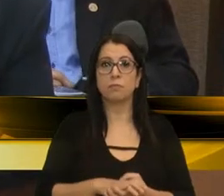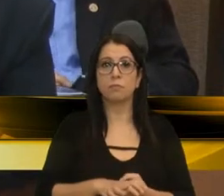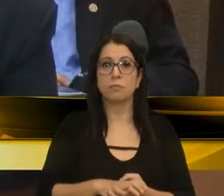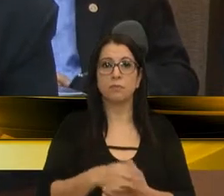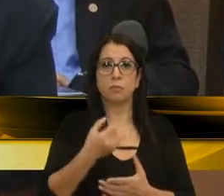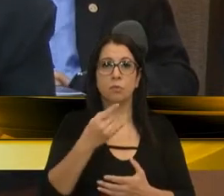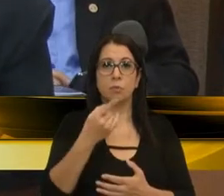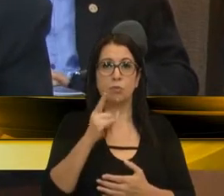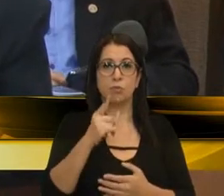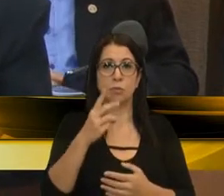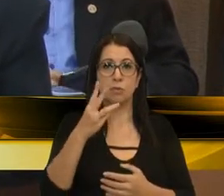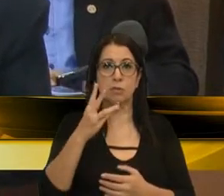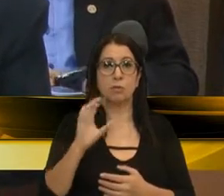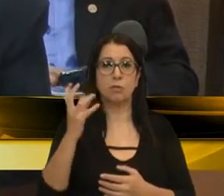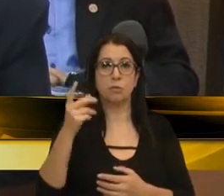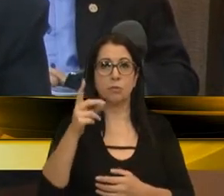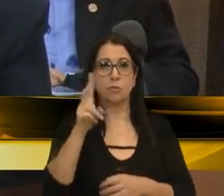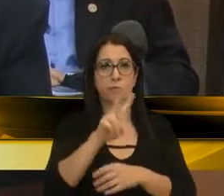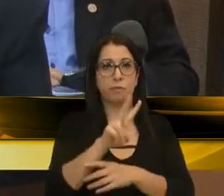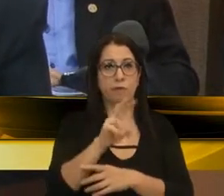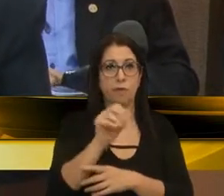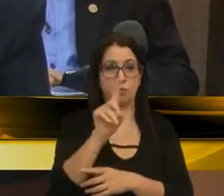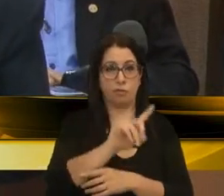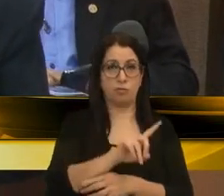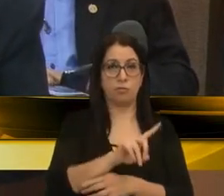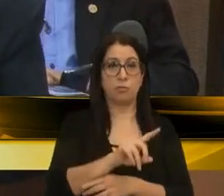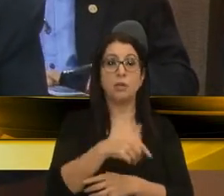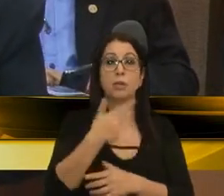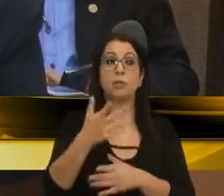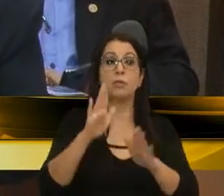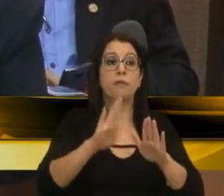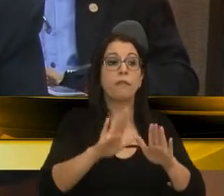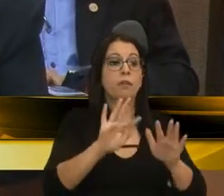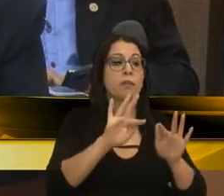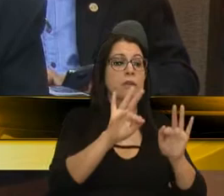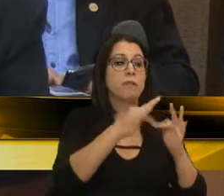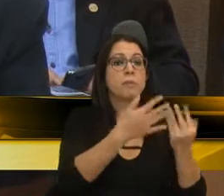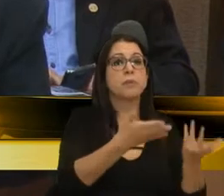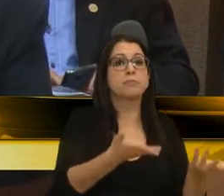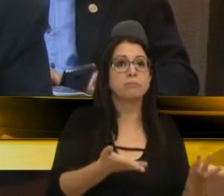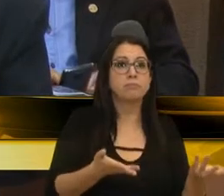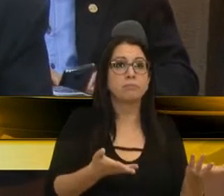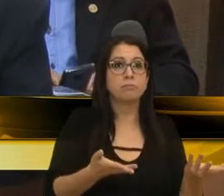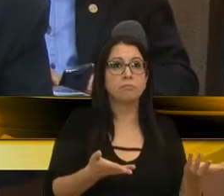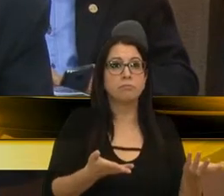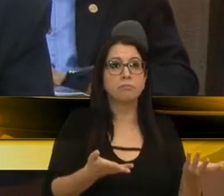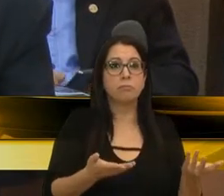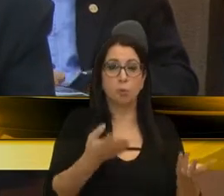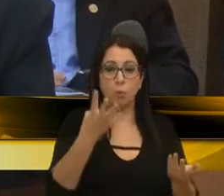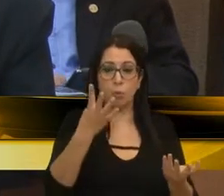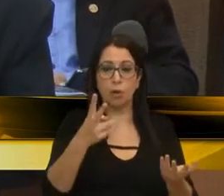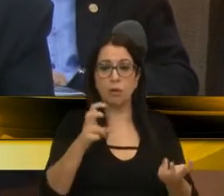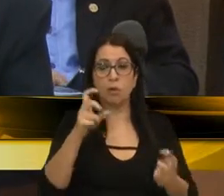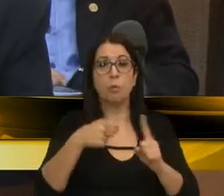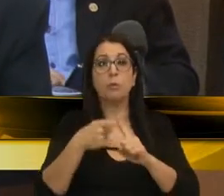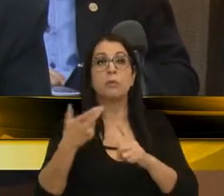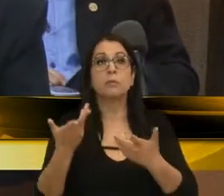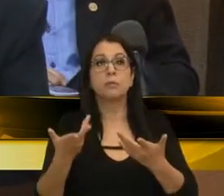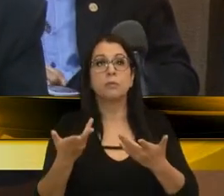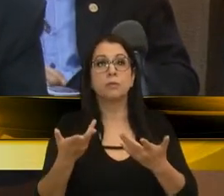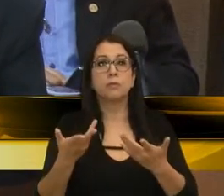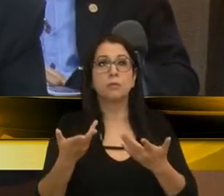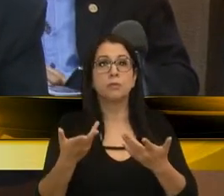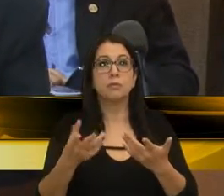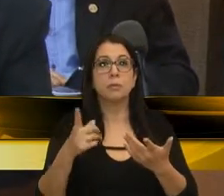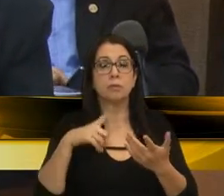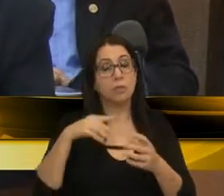últimas três que aconteceram nos últimos 20 dias. E aonde vão ficar essas pessoas nesses 4, 5 meses aí? Se vir